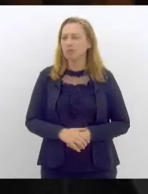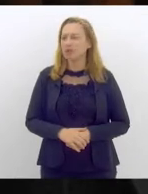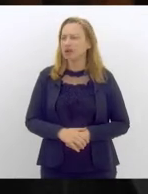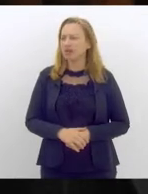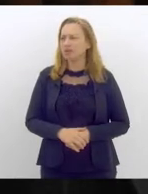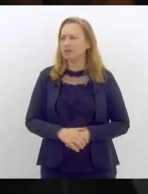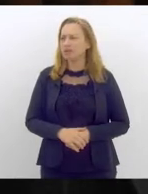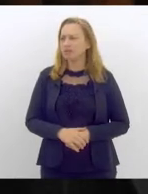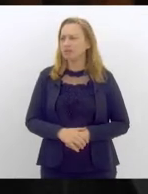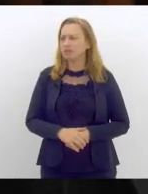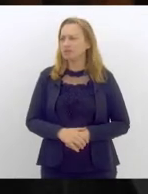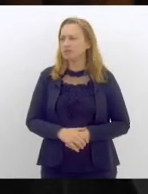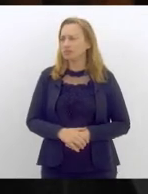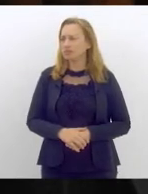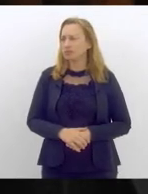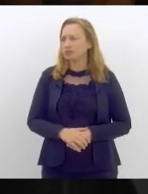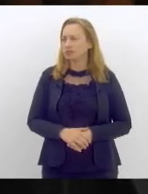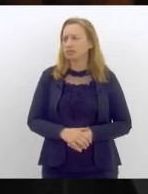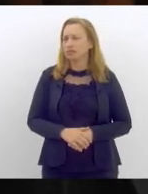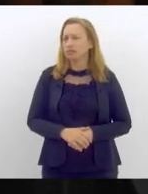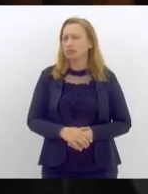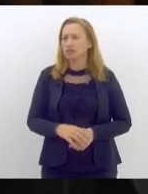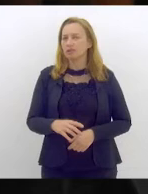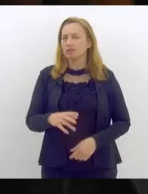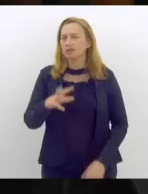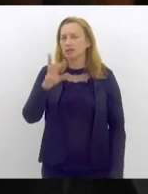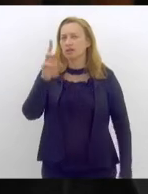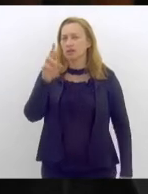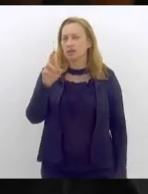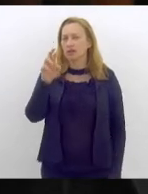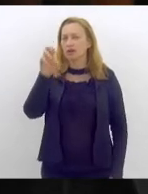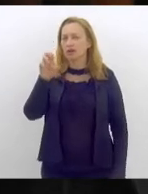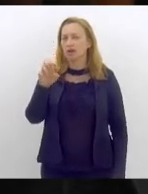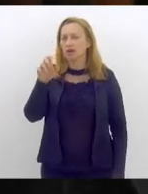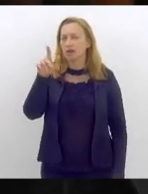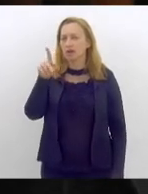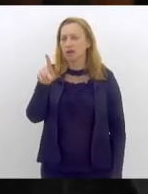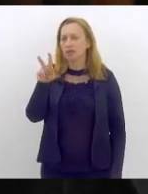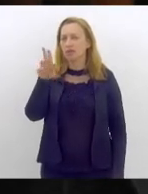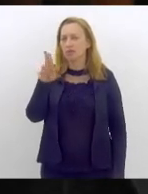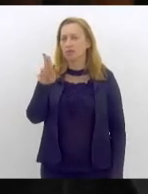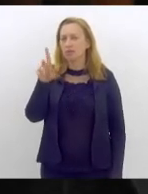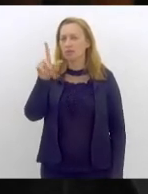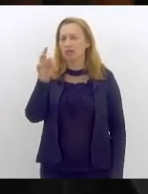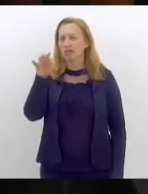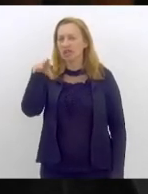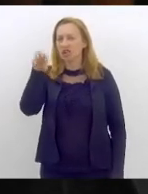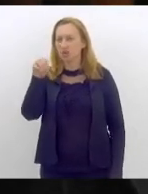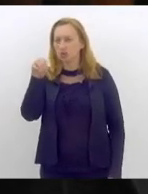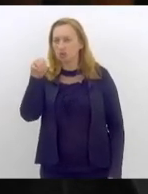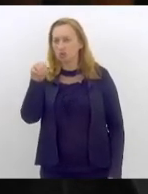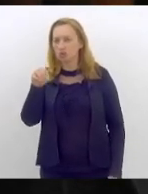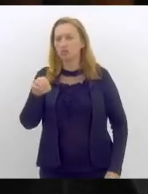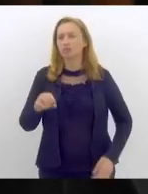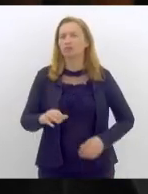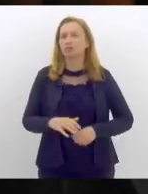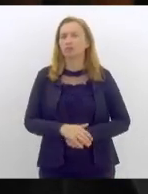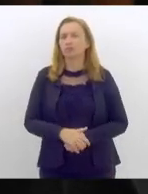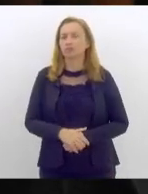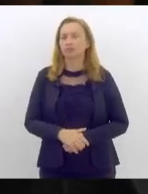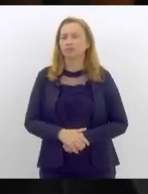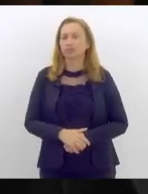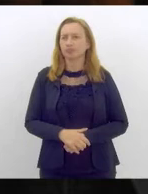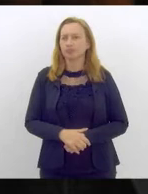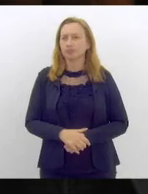no conceito da Reis pública do respeito a coisa pública